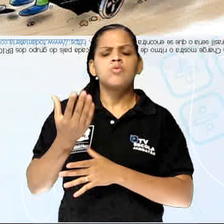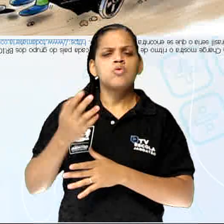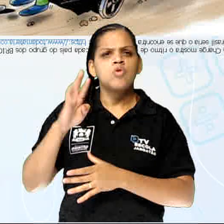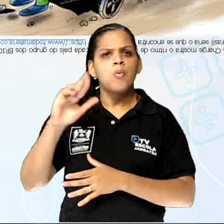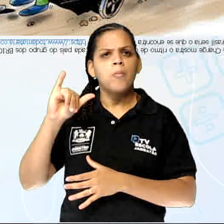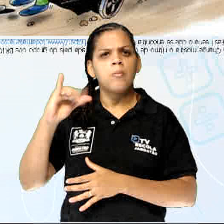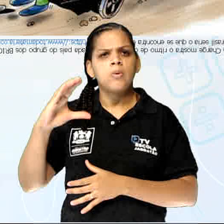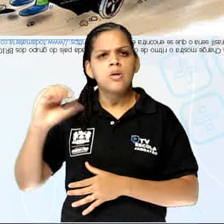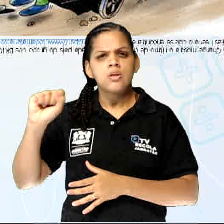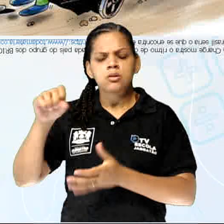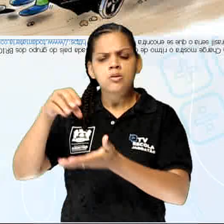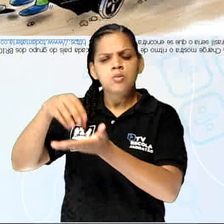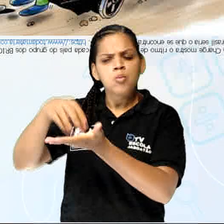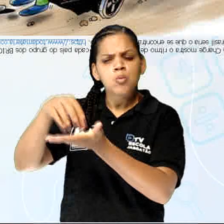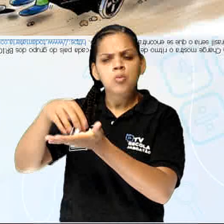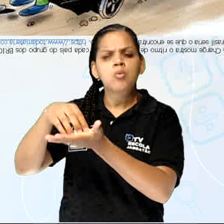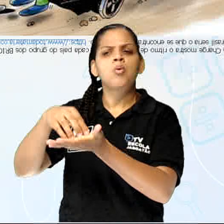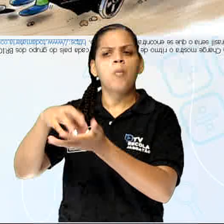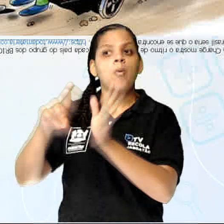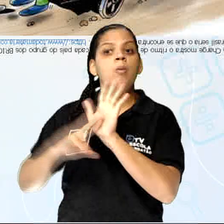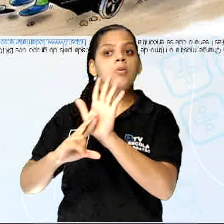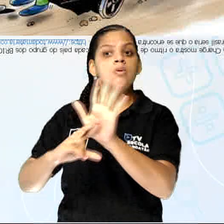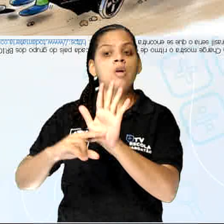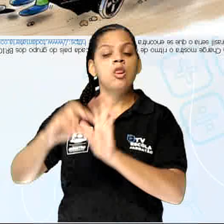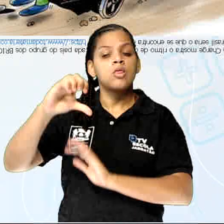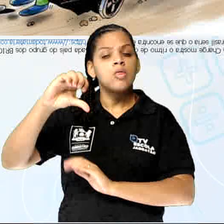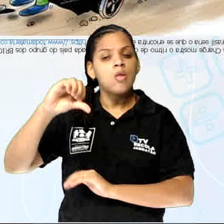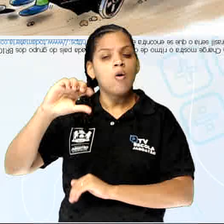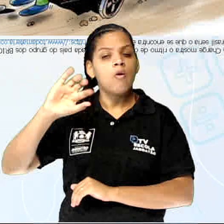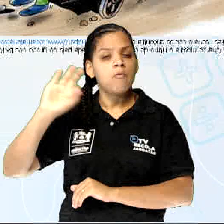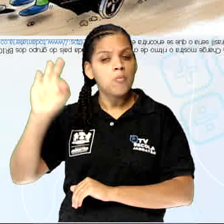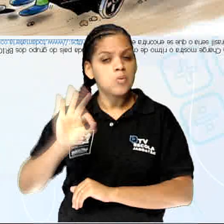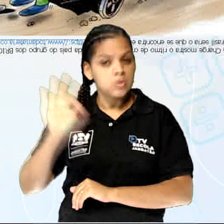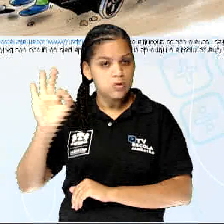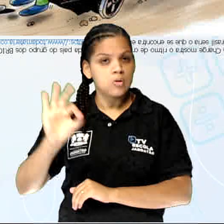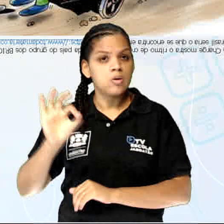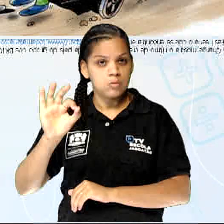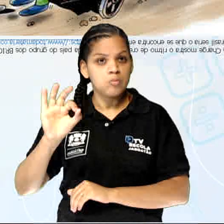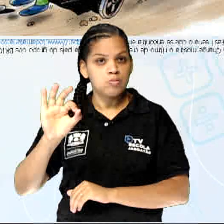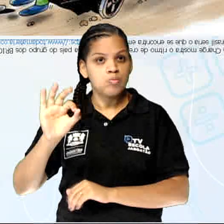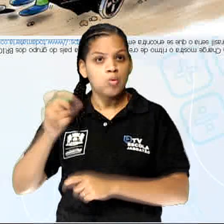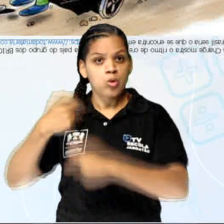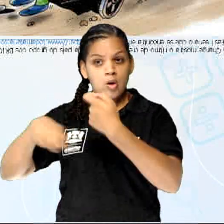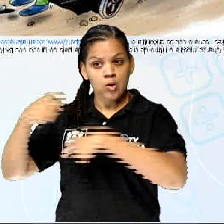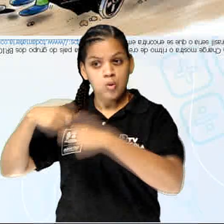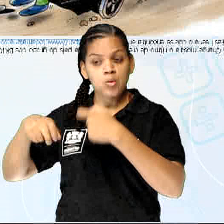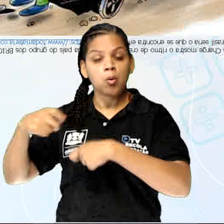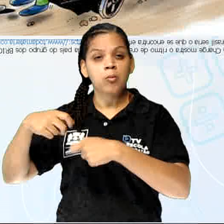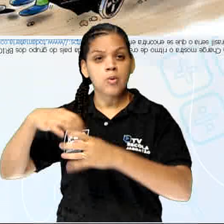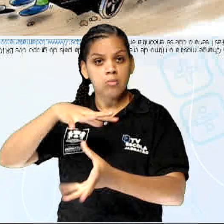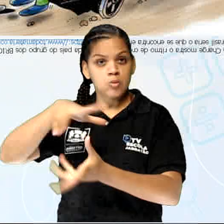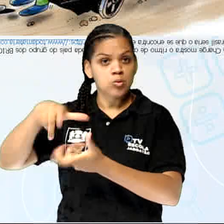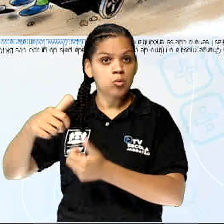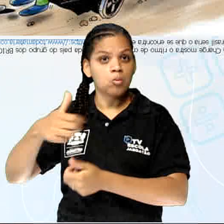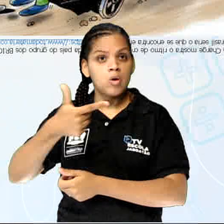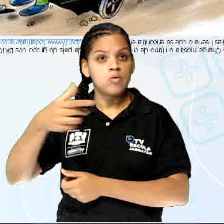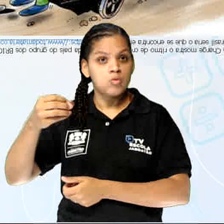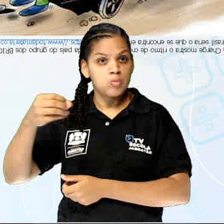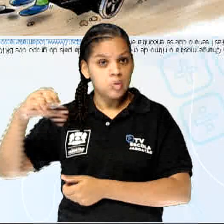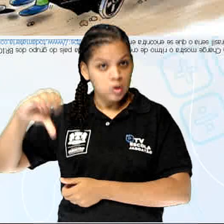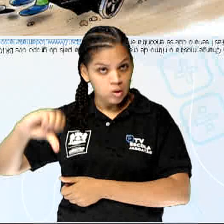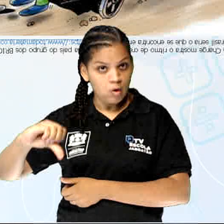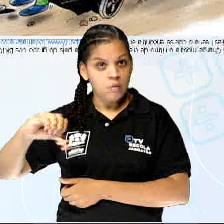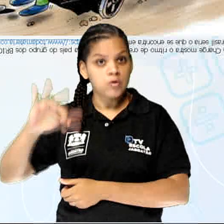grupo representava cerca de 9% da economia mundial em 2009. Conforme lista do Fundo Monetário Internacional,